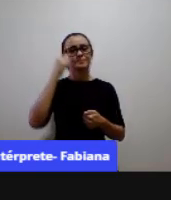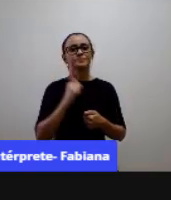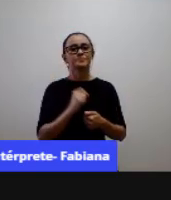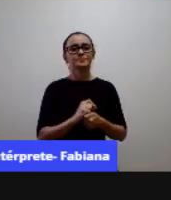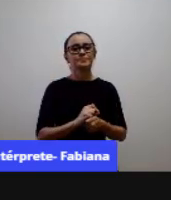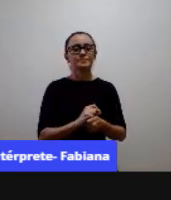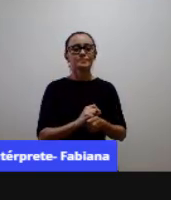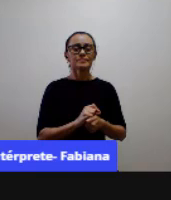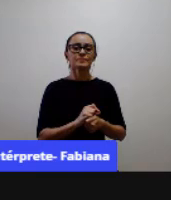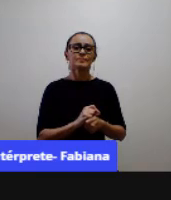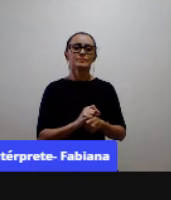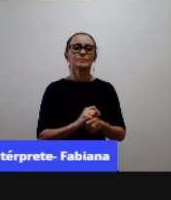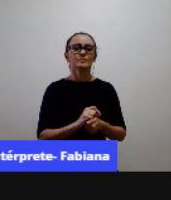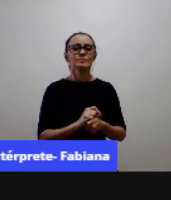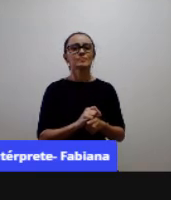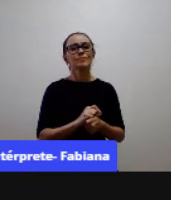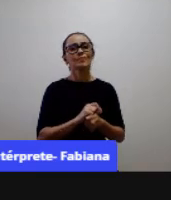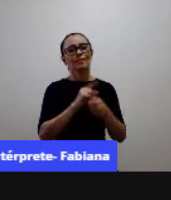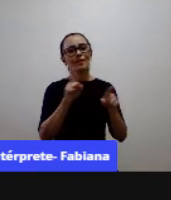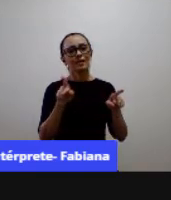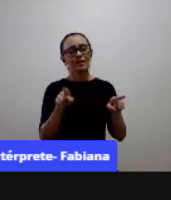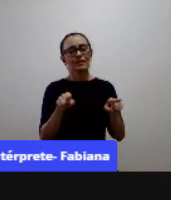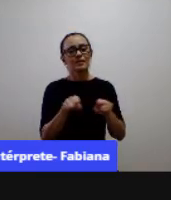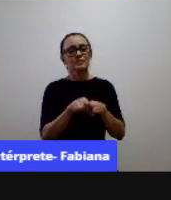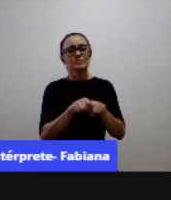pode empobrecer o currículo,